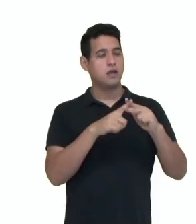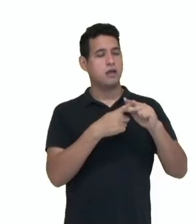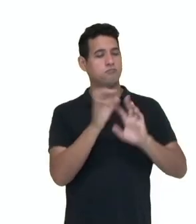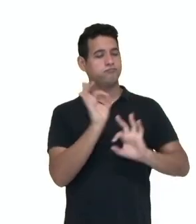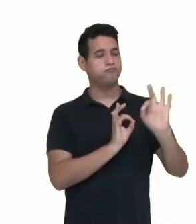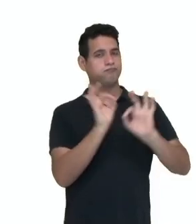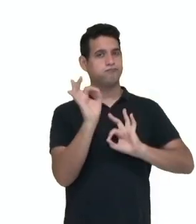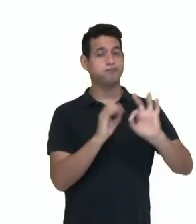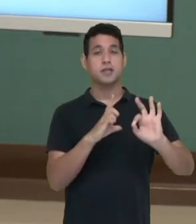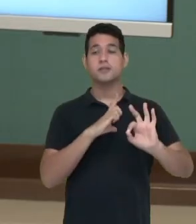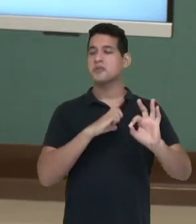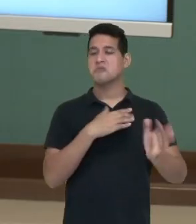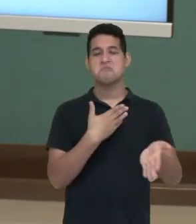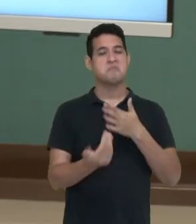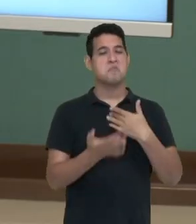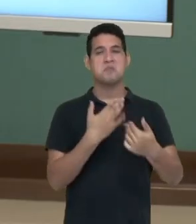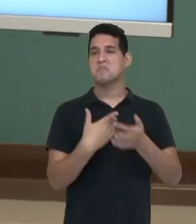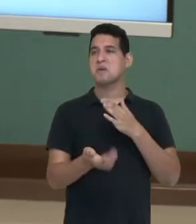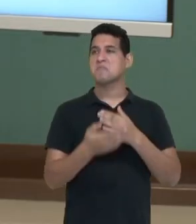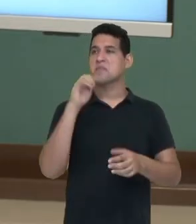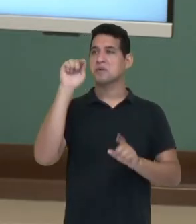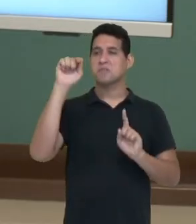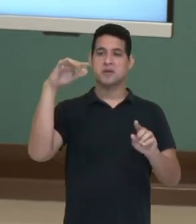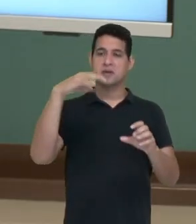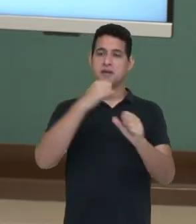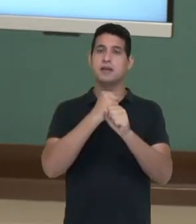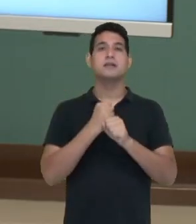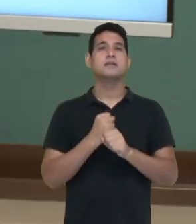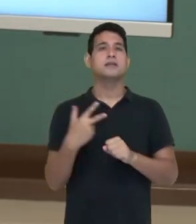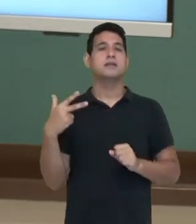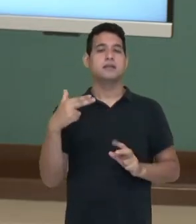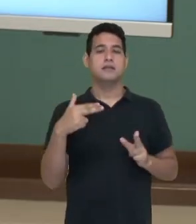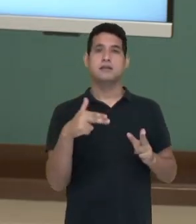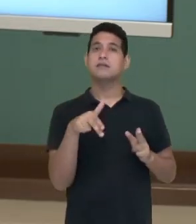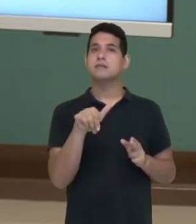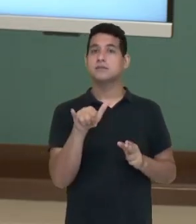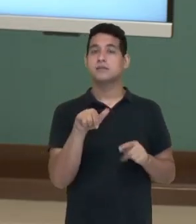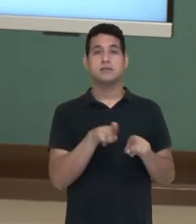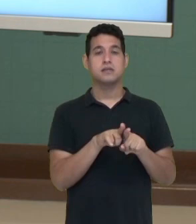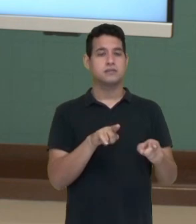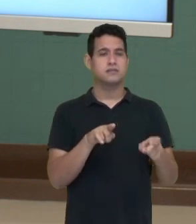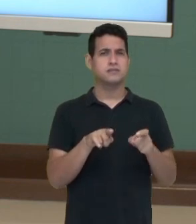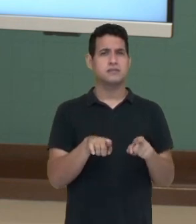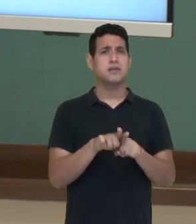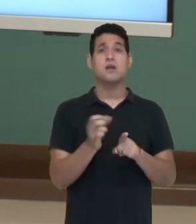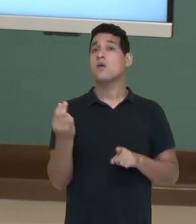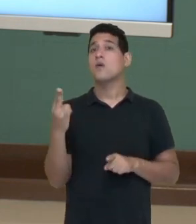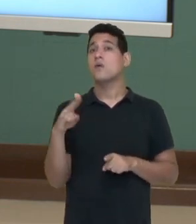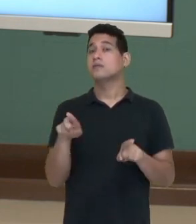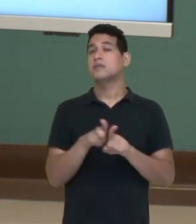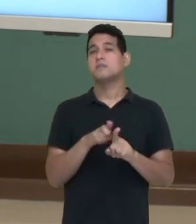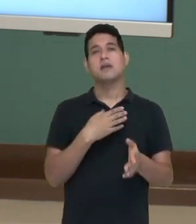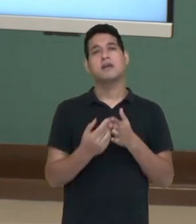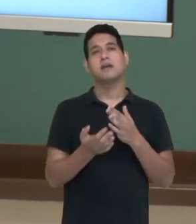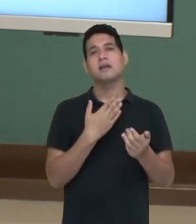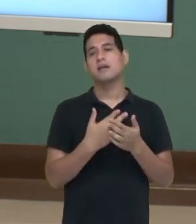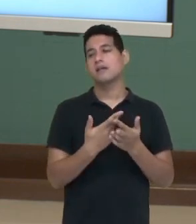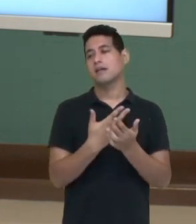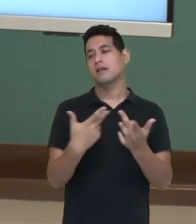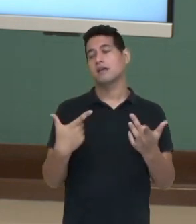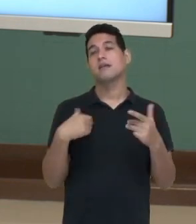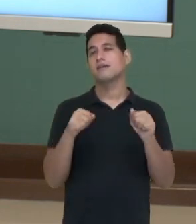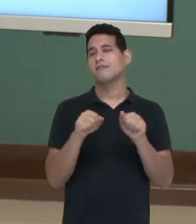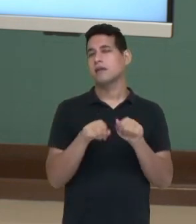ela tendo quaisquer pontos do gráfico, onde corta no eixo X e no eixo Y, ou qualquer outro que ele me